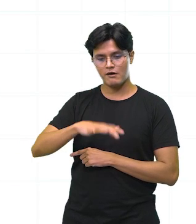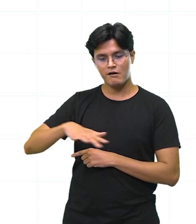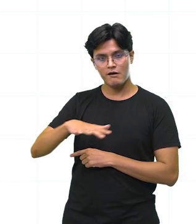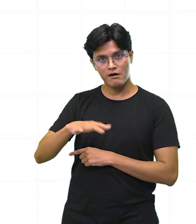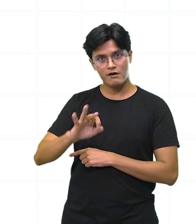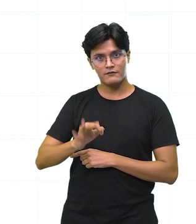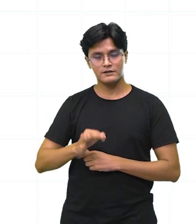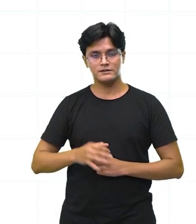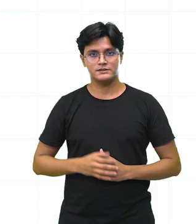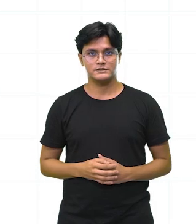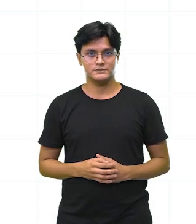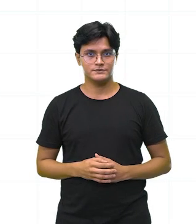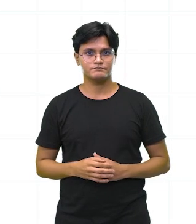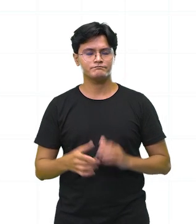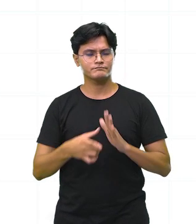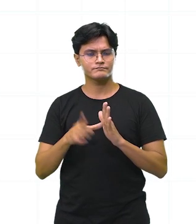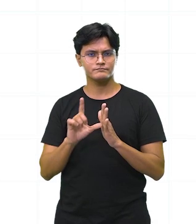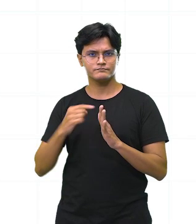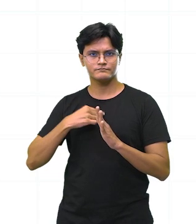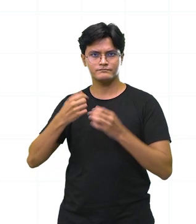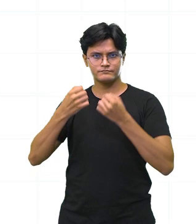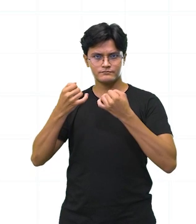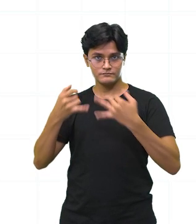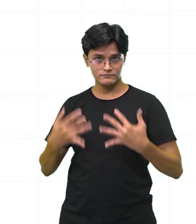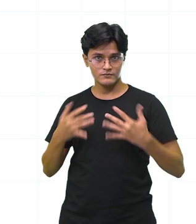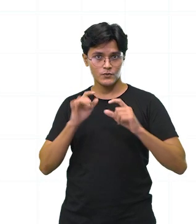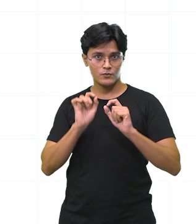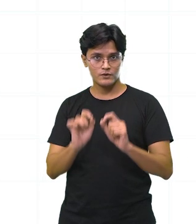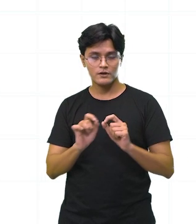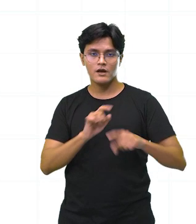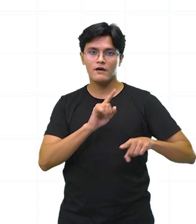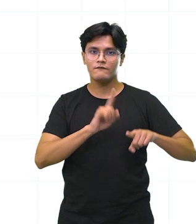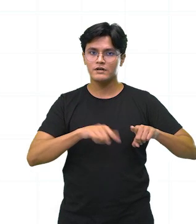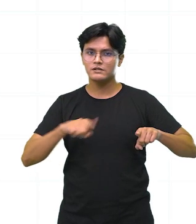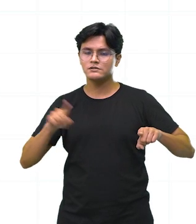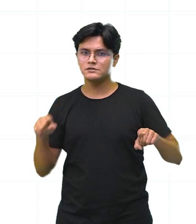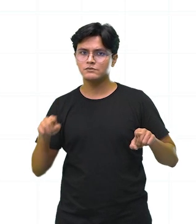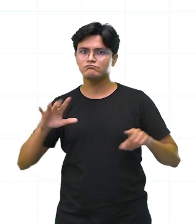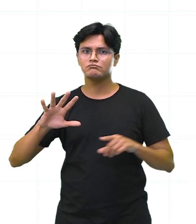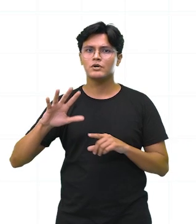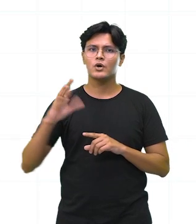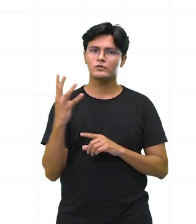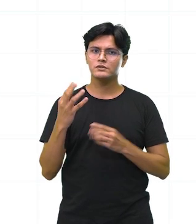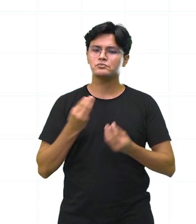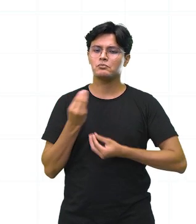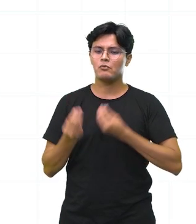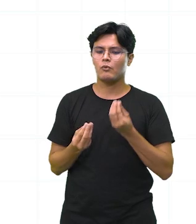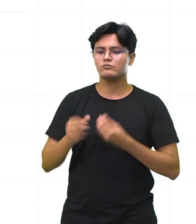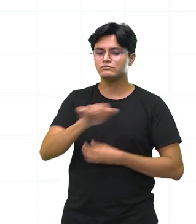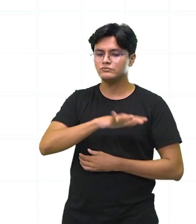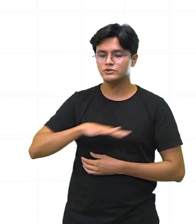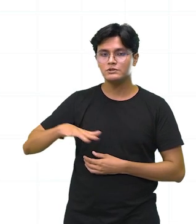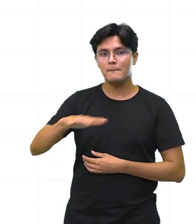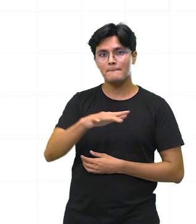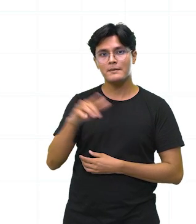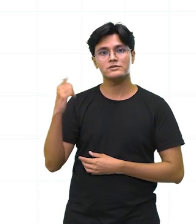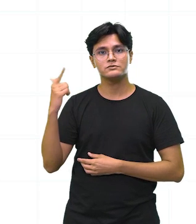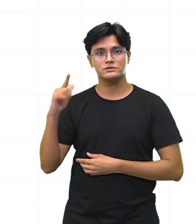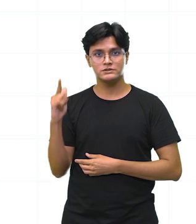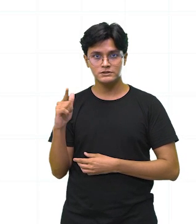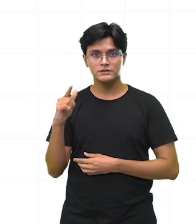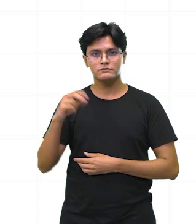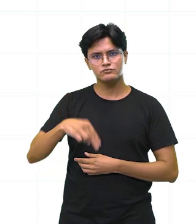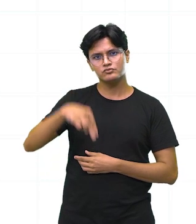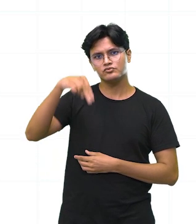que o acabei de falar para vocês essa essa variação ela vai ocorrer aí né no espaço geográfico no norte é